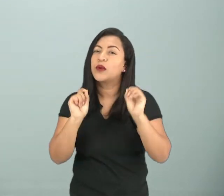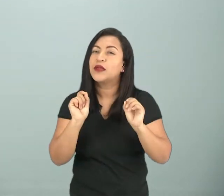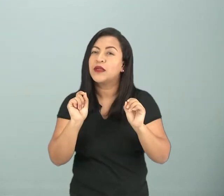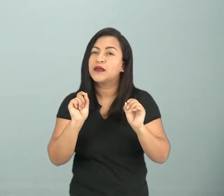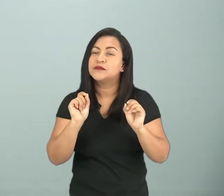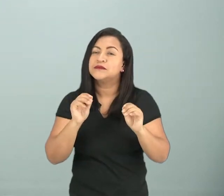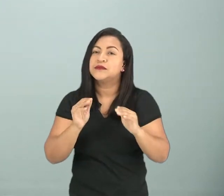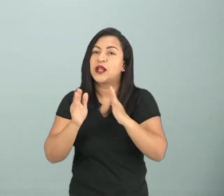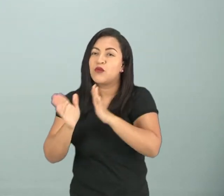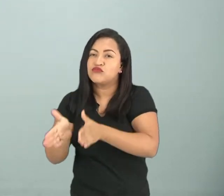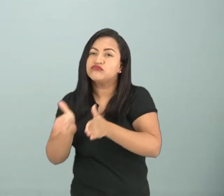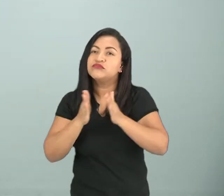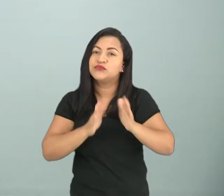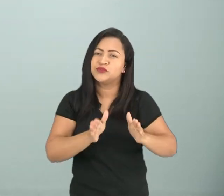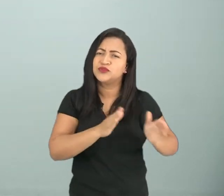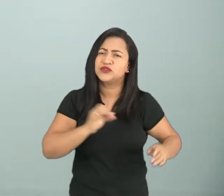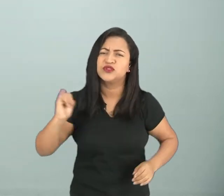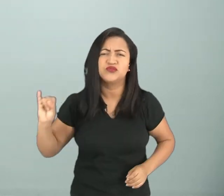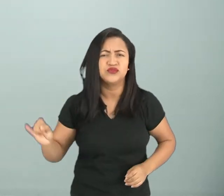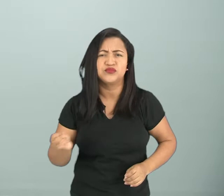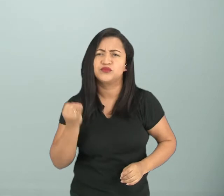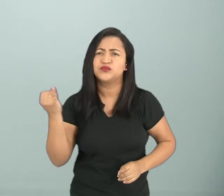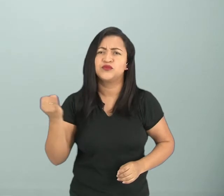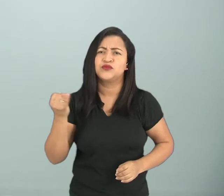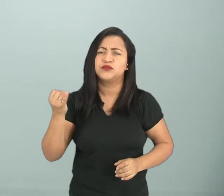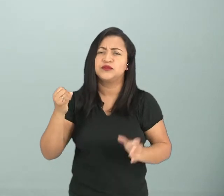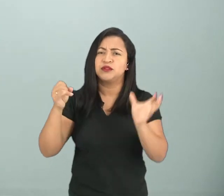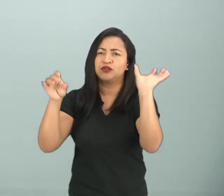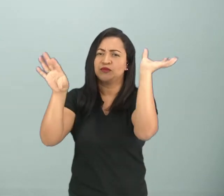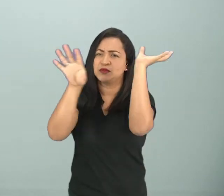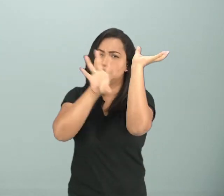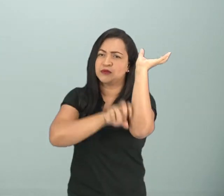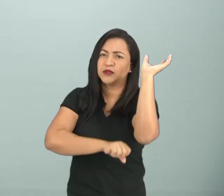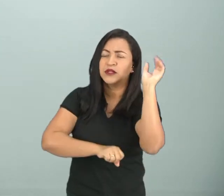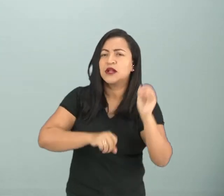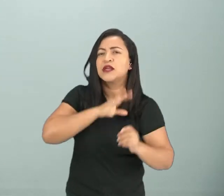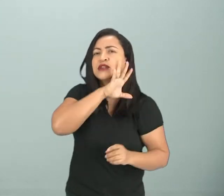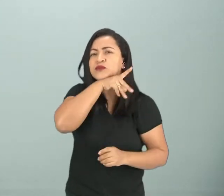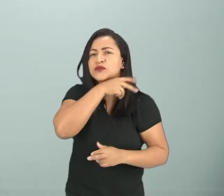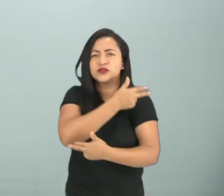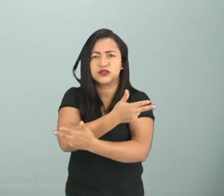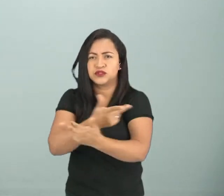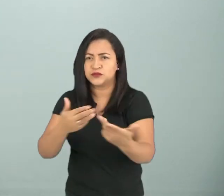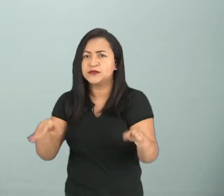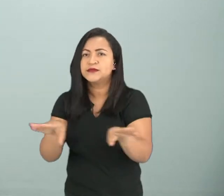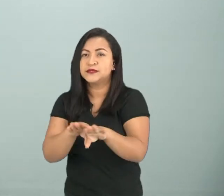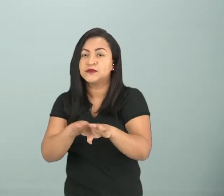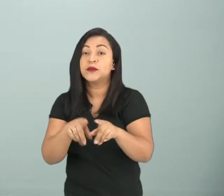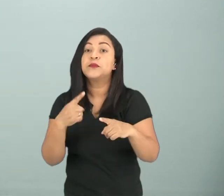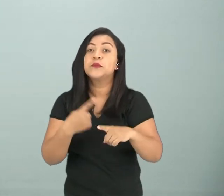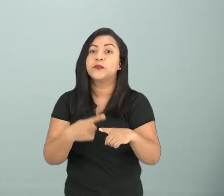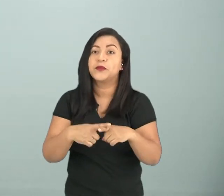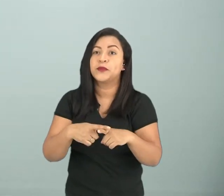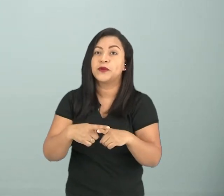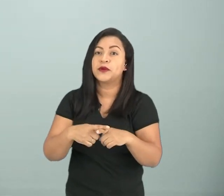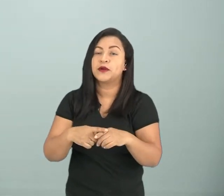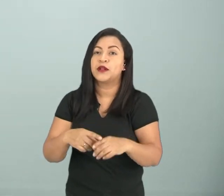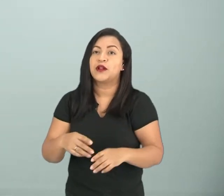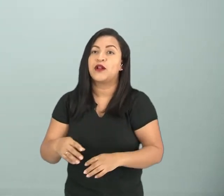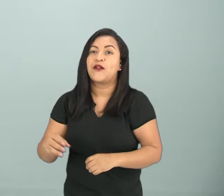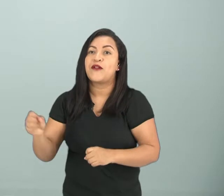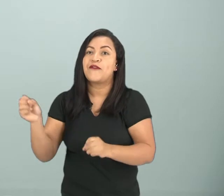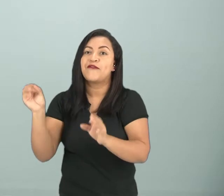processo essencial tanto para as plantas quanto para os animais, porque ela vai disponibilizar energia